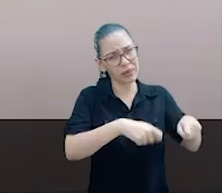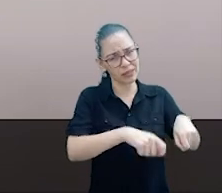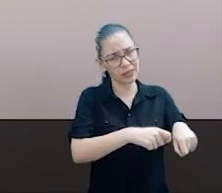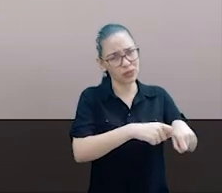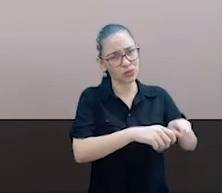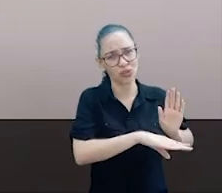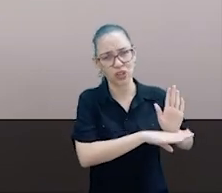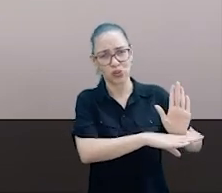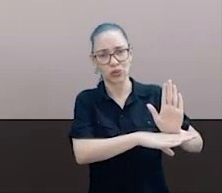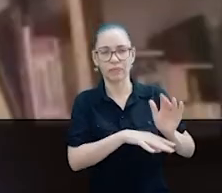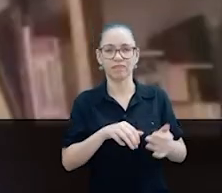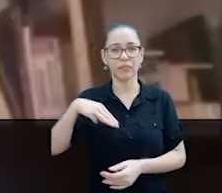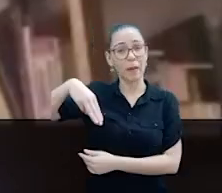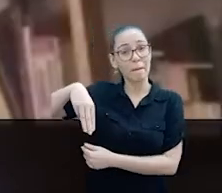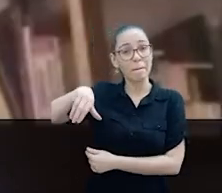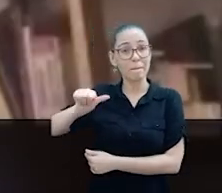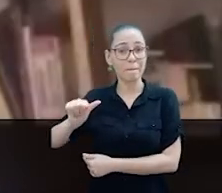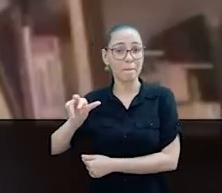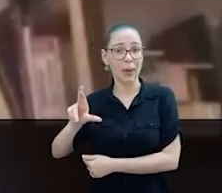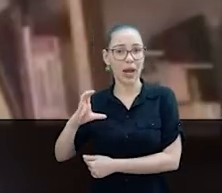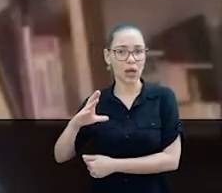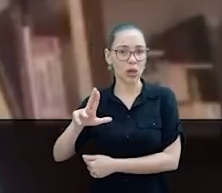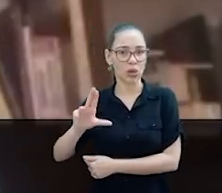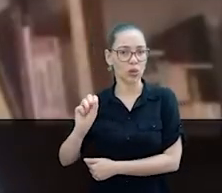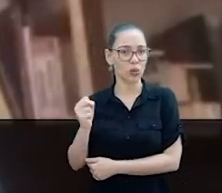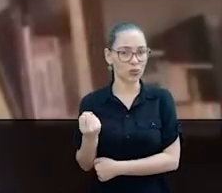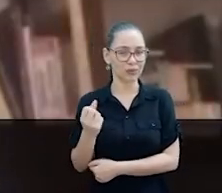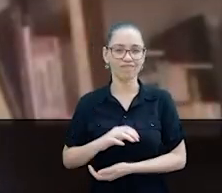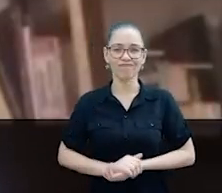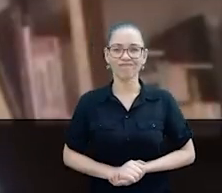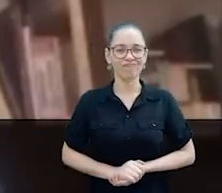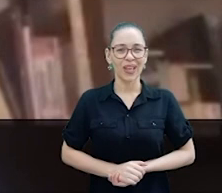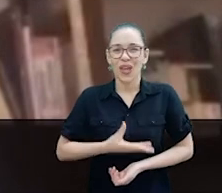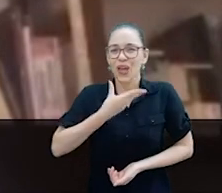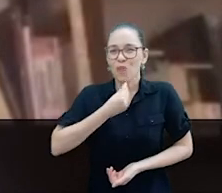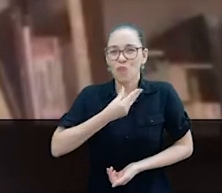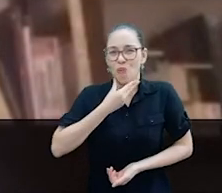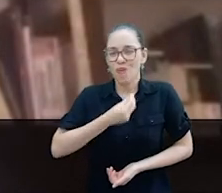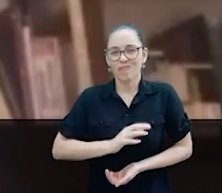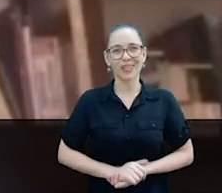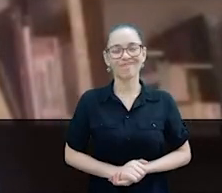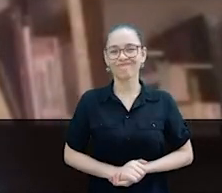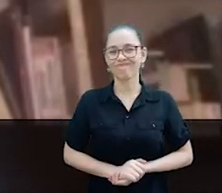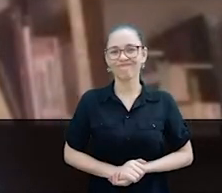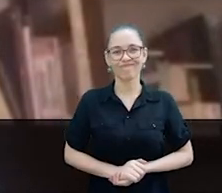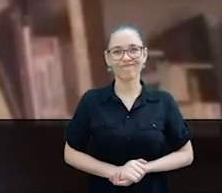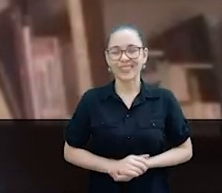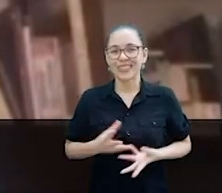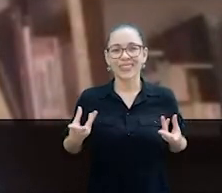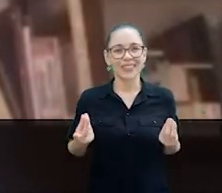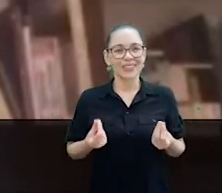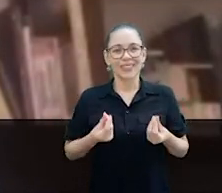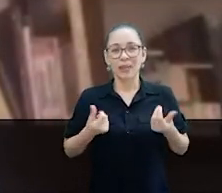ação sempre foi coletiva. Falar uma frase sobre o meu amigo Marcos Vinícius não